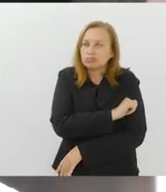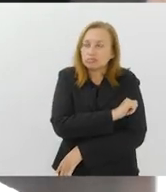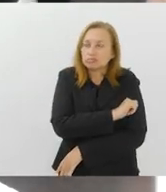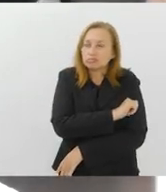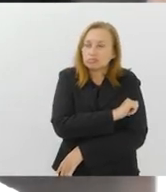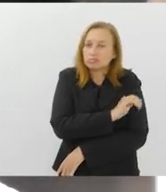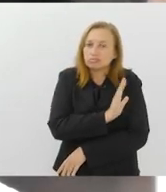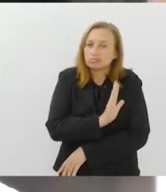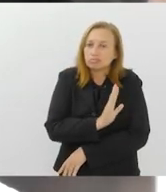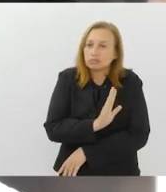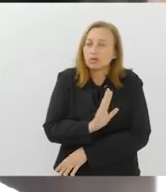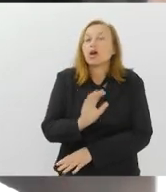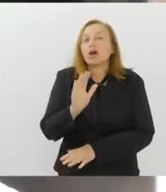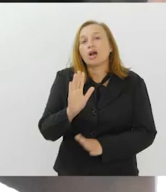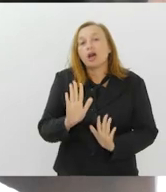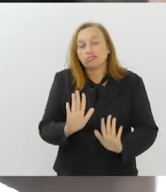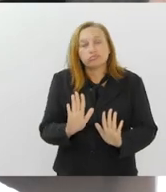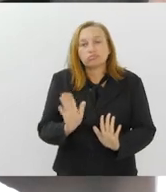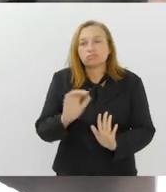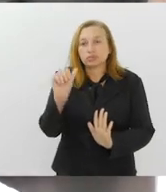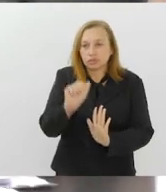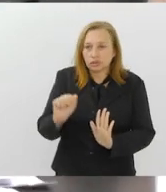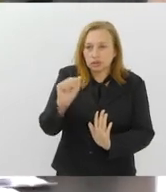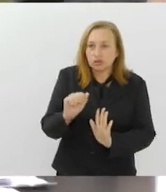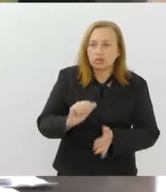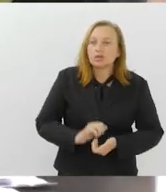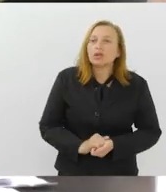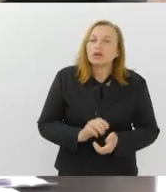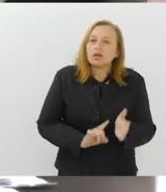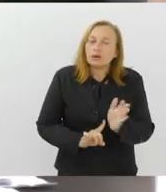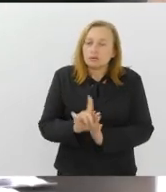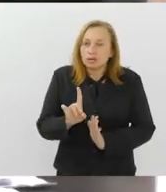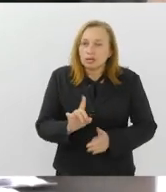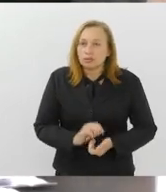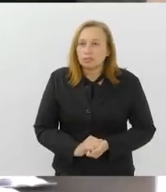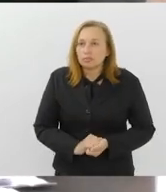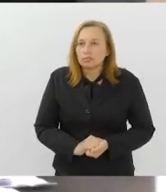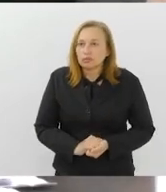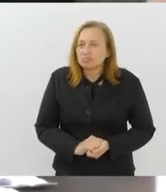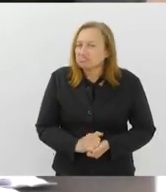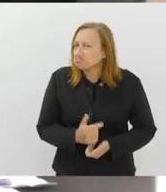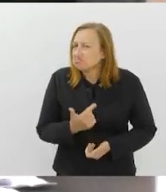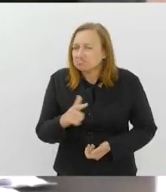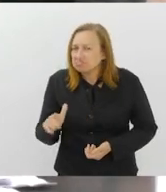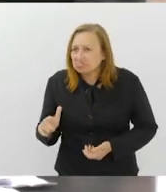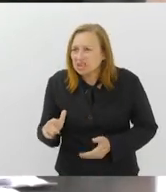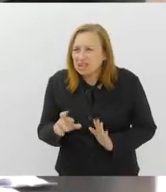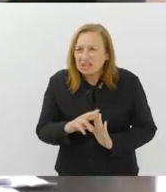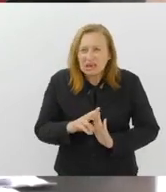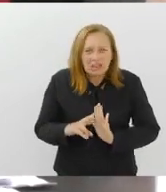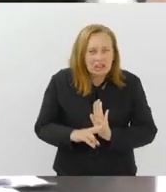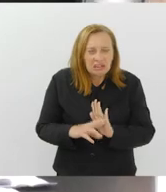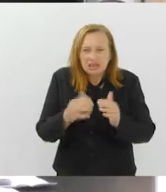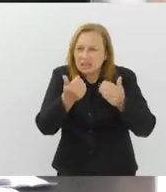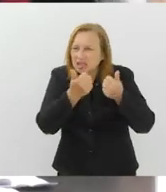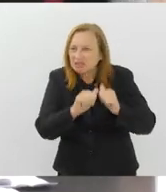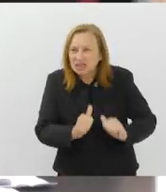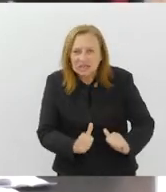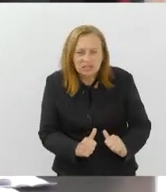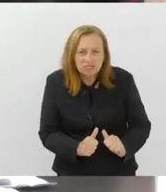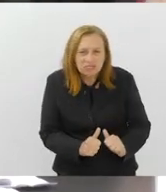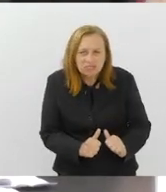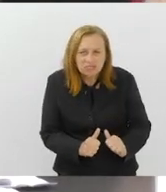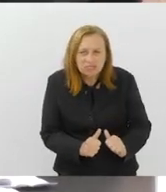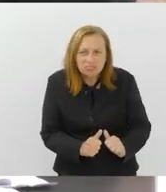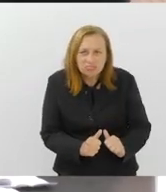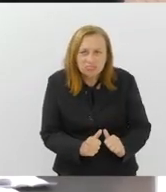Especificamente a uma associação. E aí eu pergunto, não há nenhum critério de avaliação